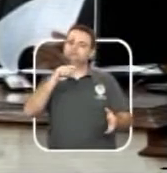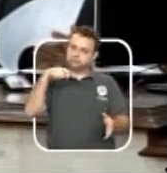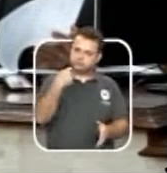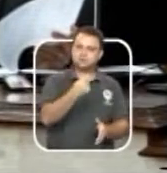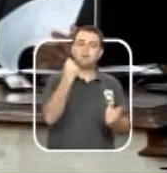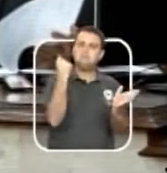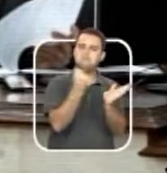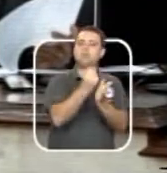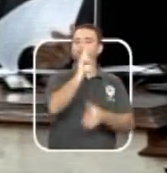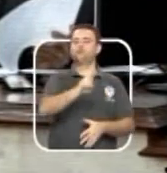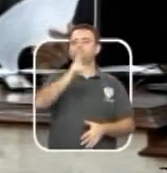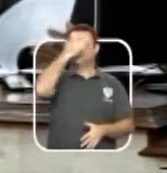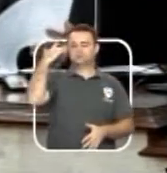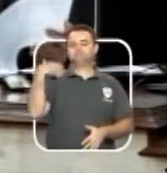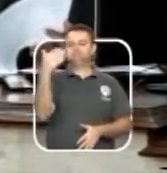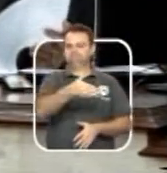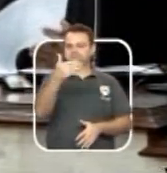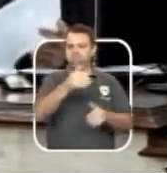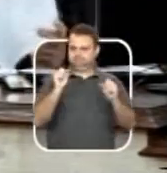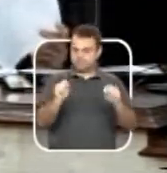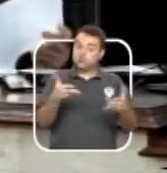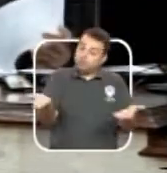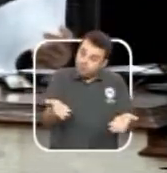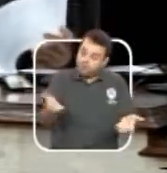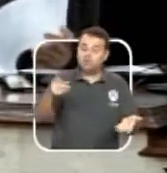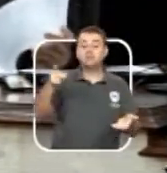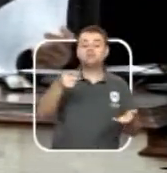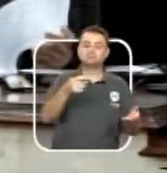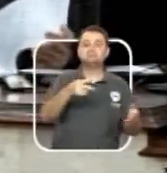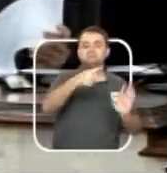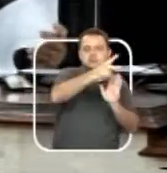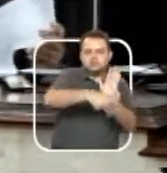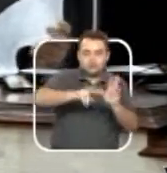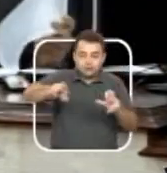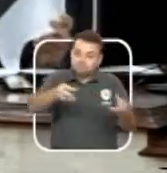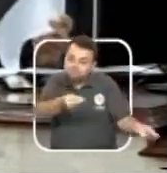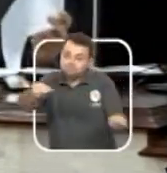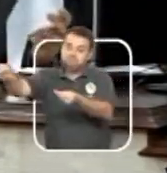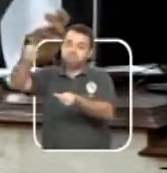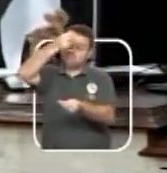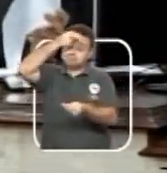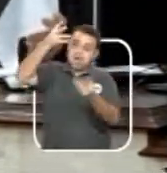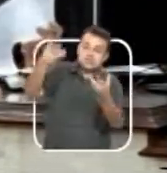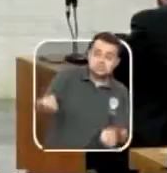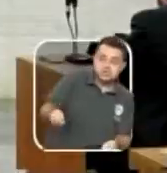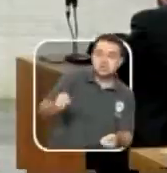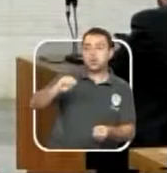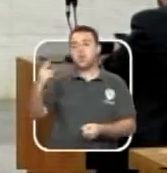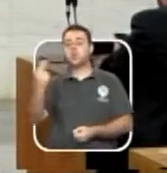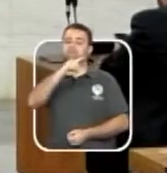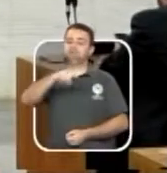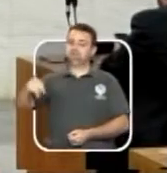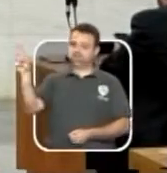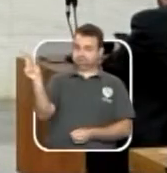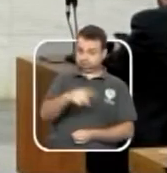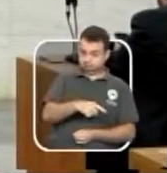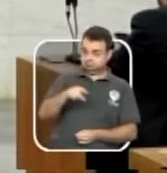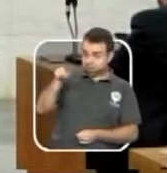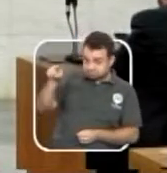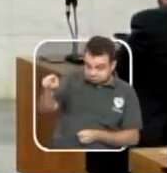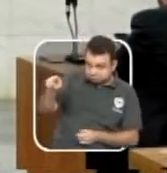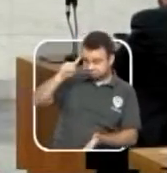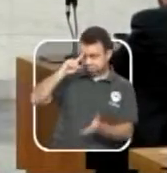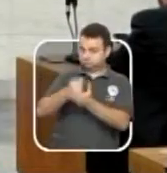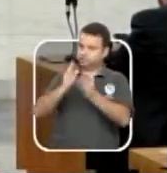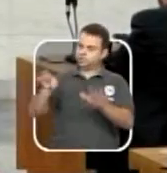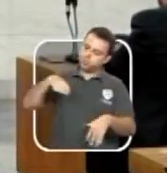Os projetos aprovados em segunda discussão seguem agora para sanção ou veto do prefeito Edinho Araújo. Somente depois desse trâmite é